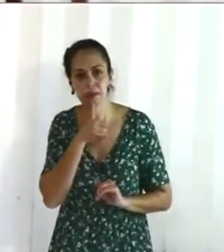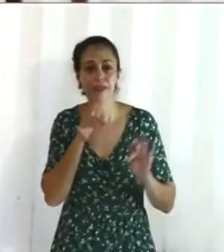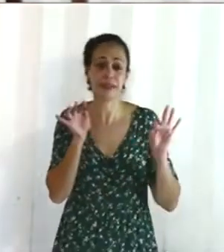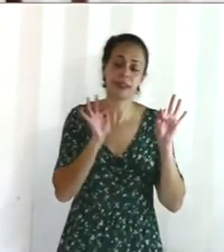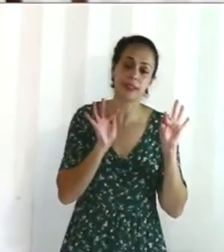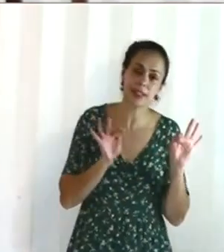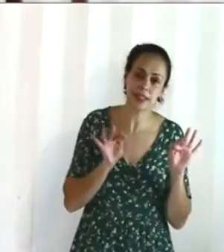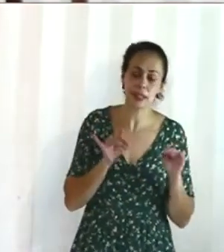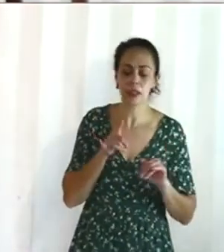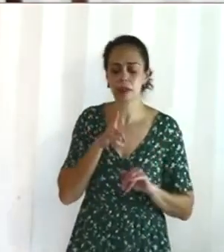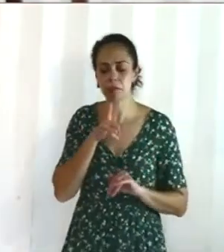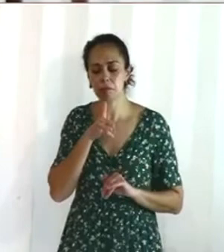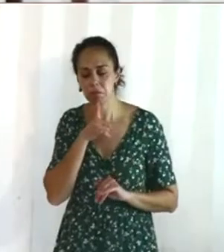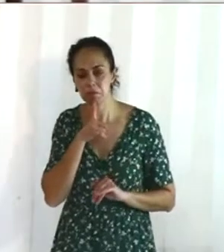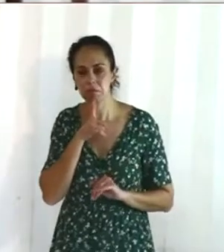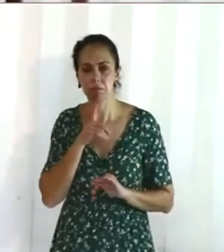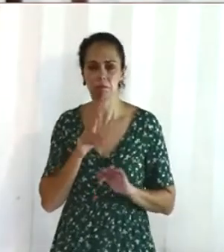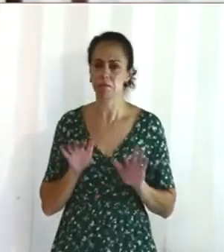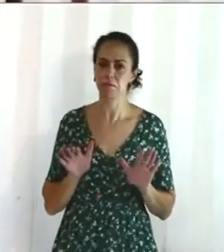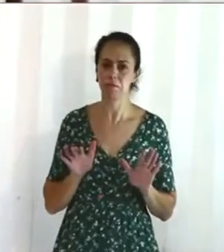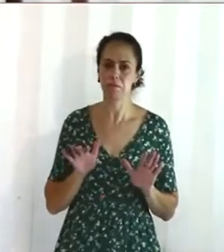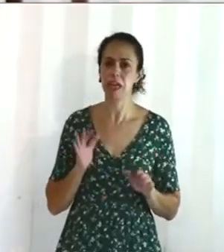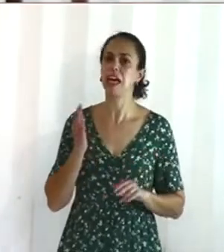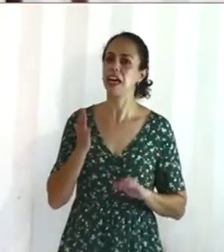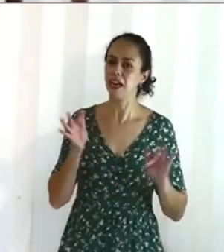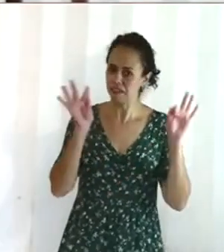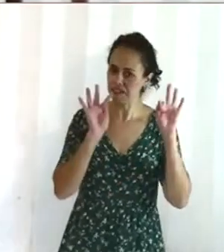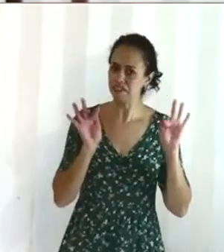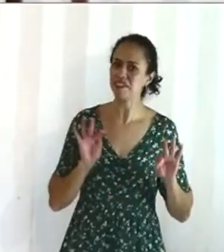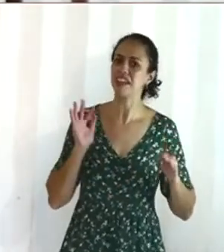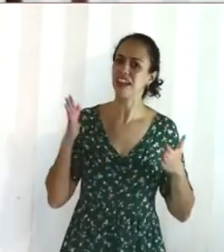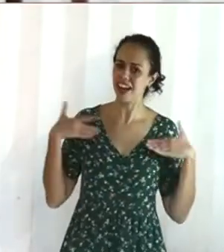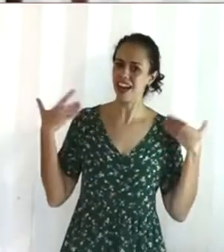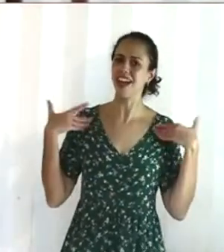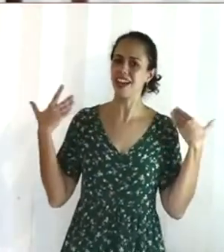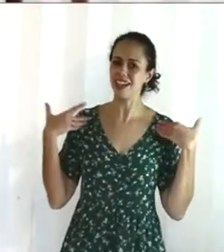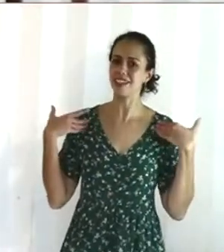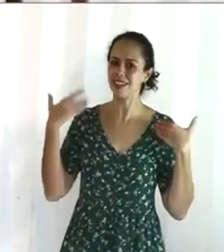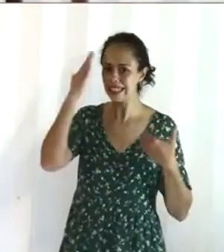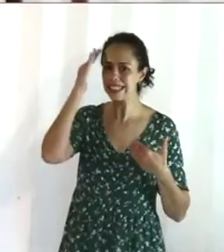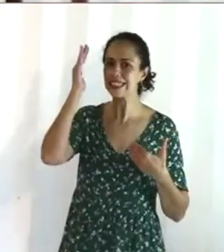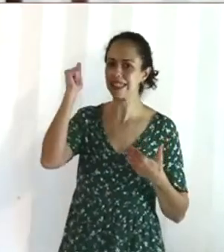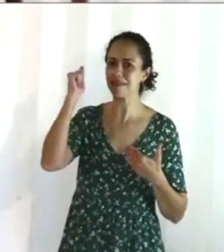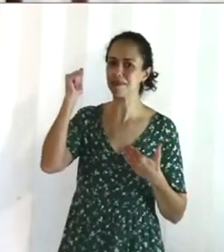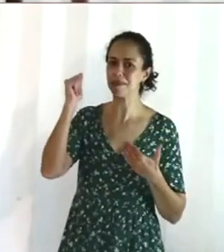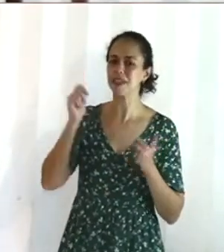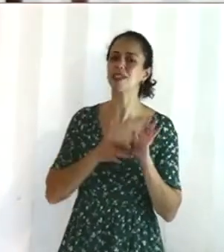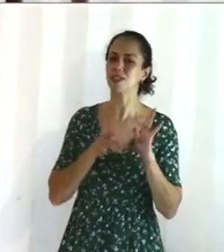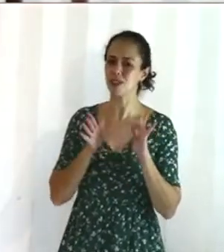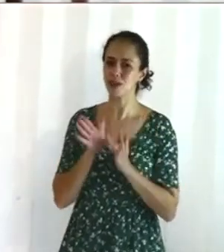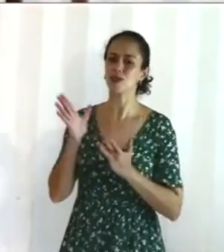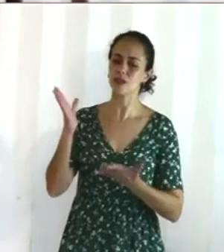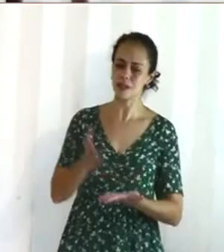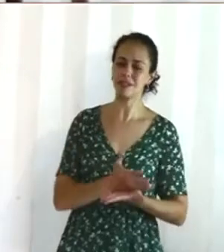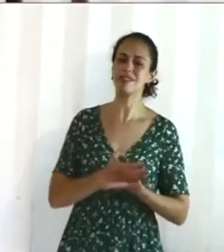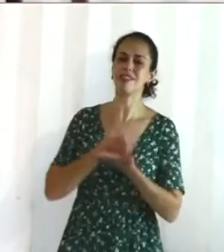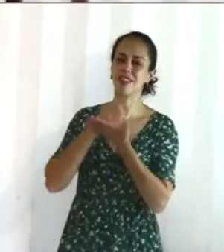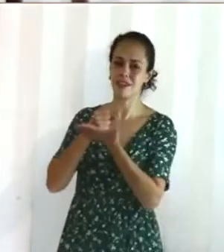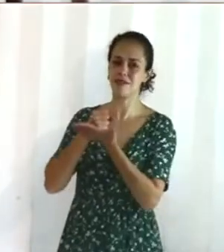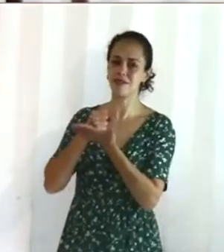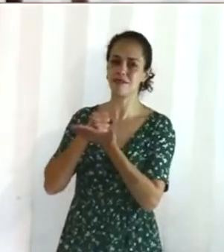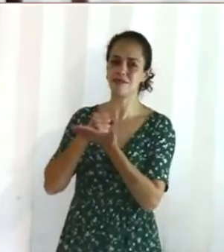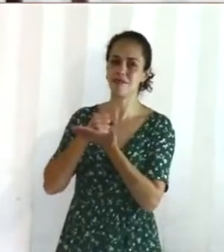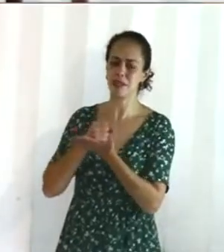É uma alegria que está alicerçada na consumação. É uma alegria que está alicerçada na